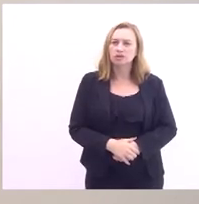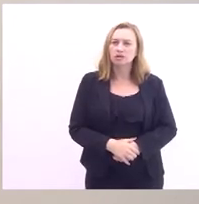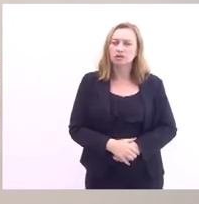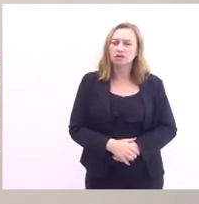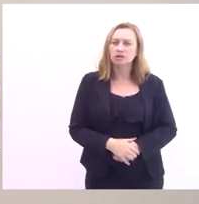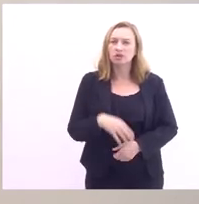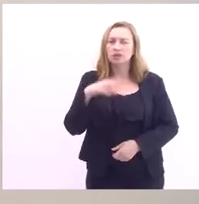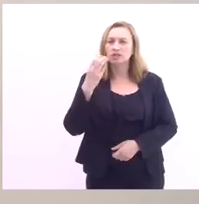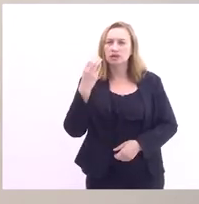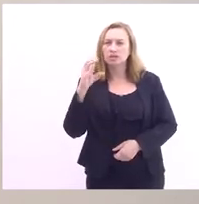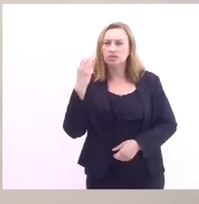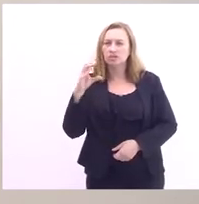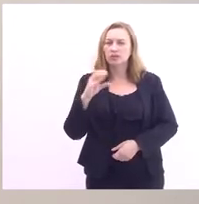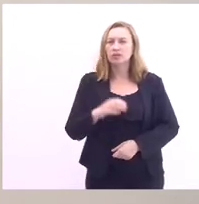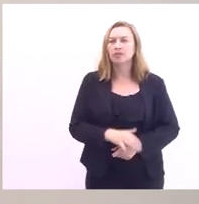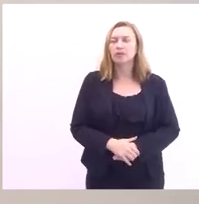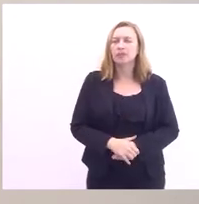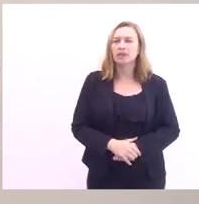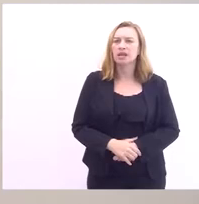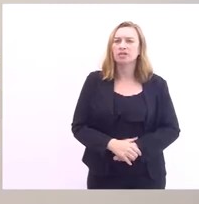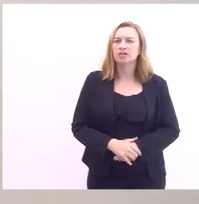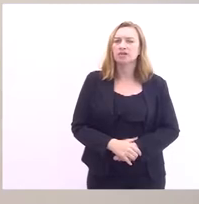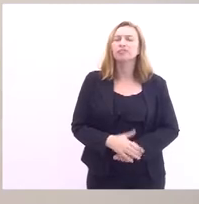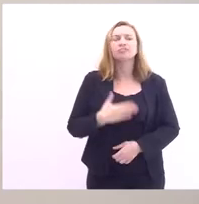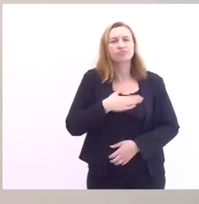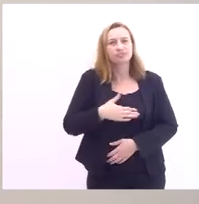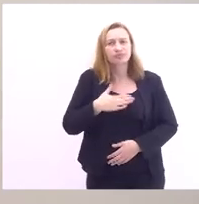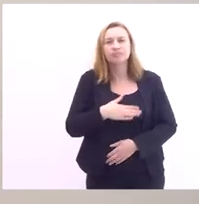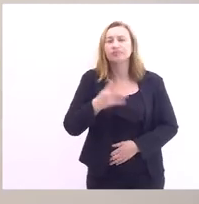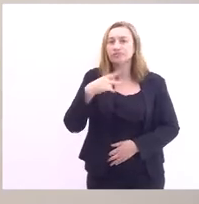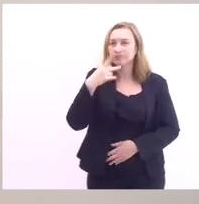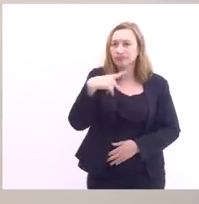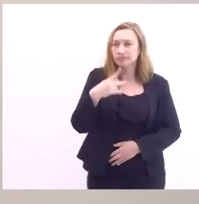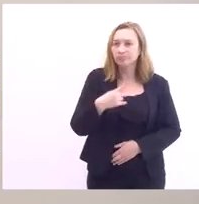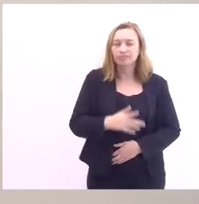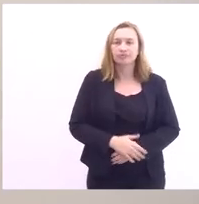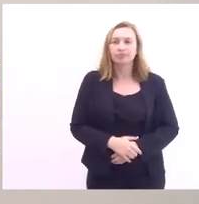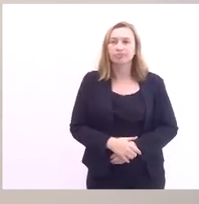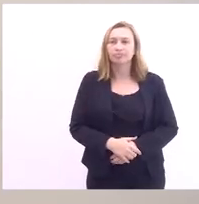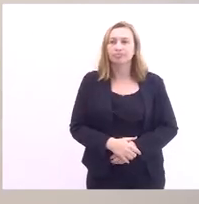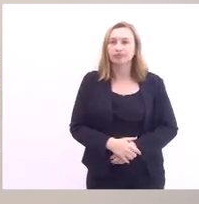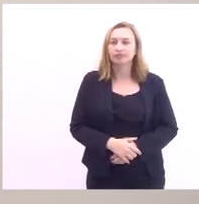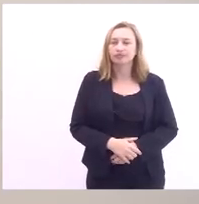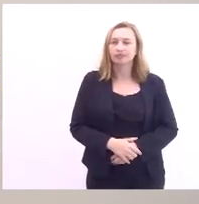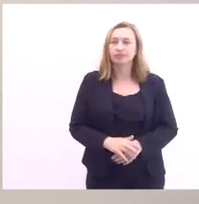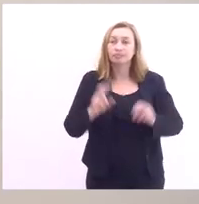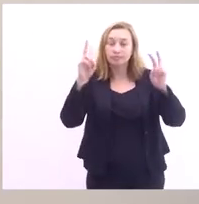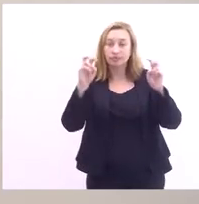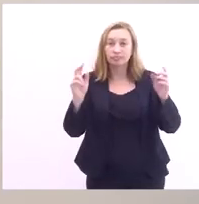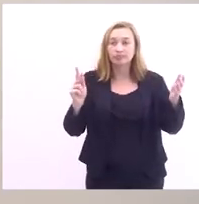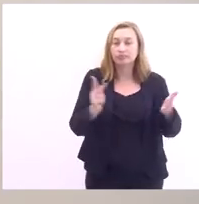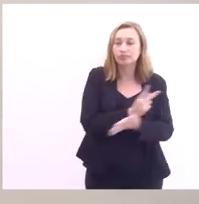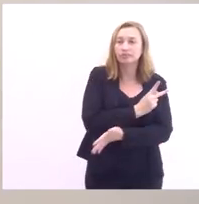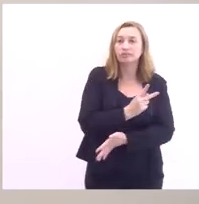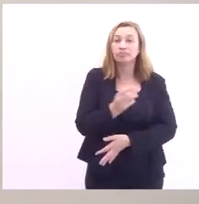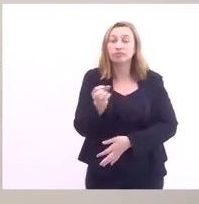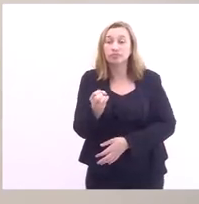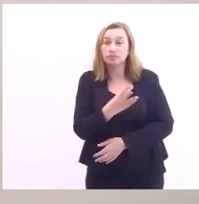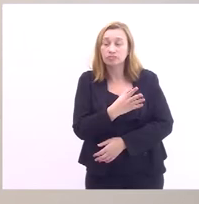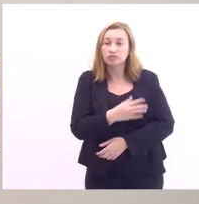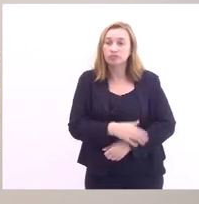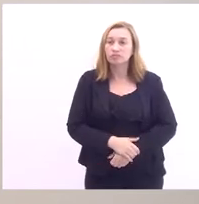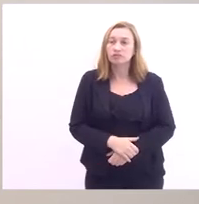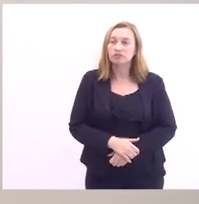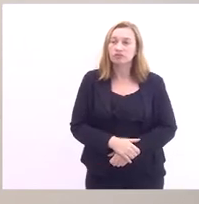de Niterói. Mas eu gostaria de falar sobre um fato ocorrido recentemente,